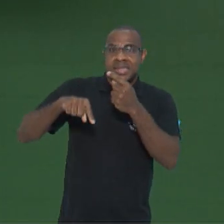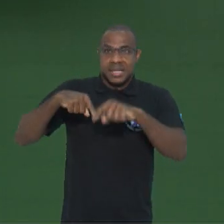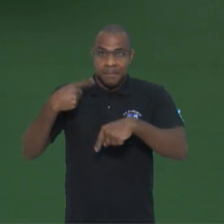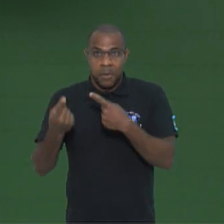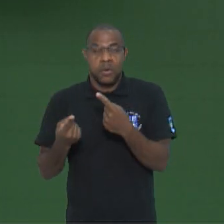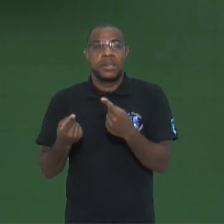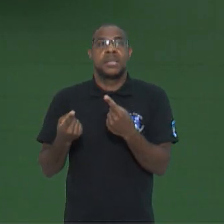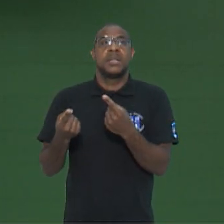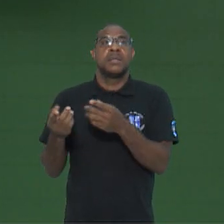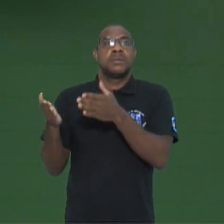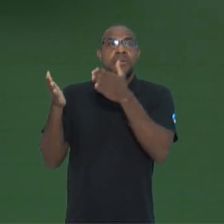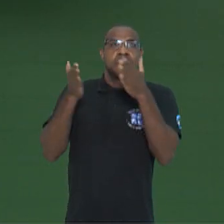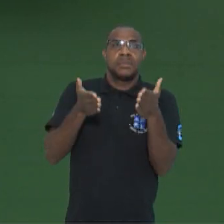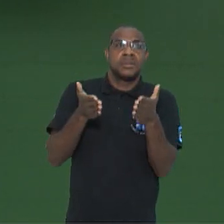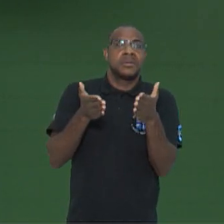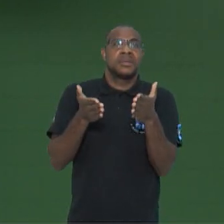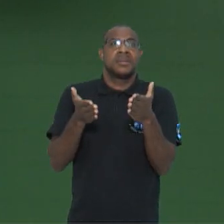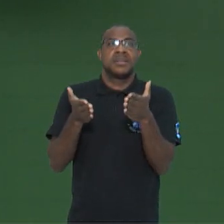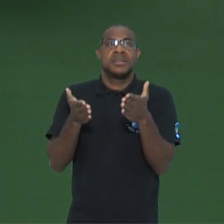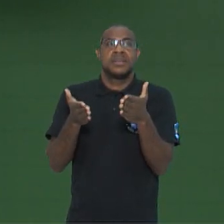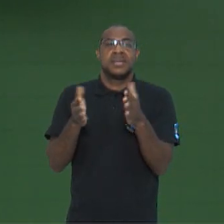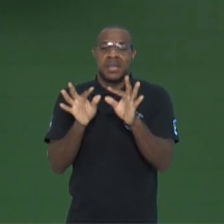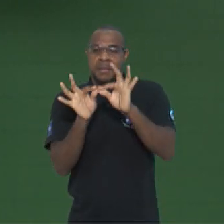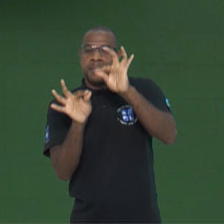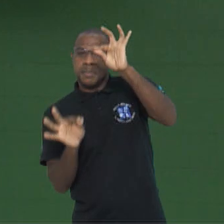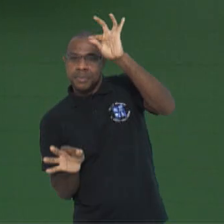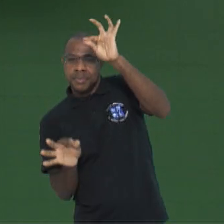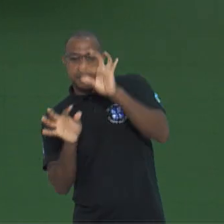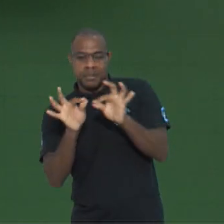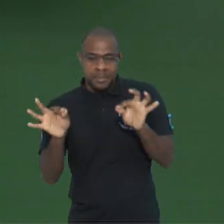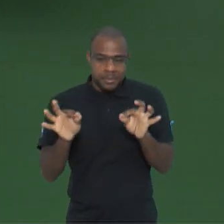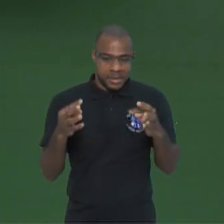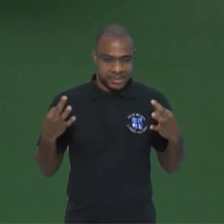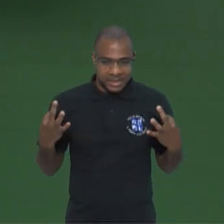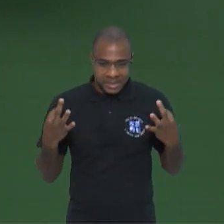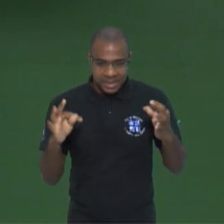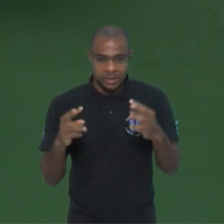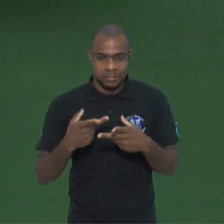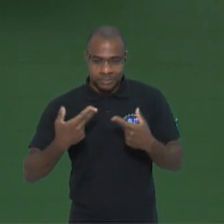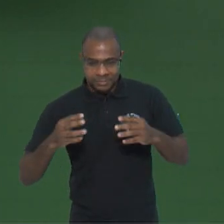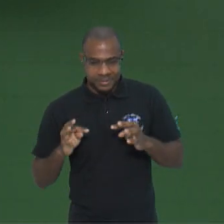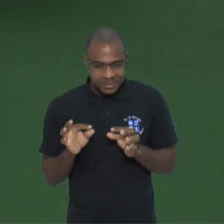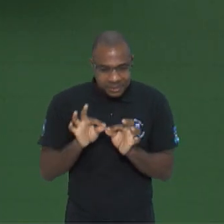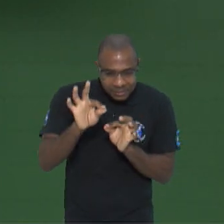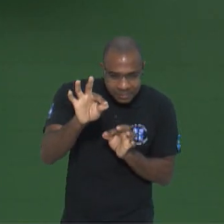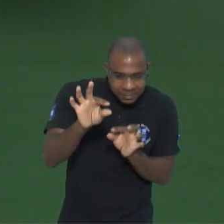mais tecnológicos e medições mais com aferições